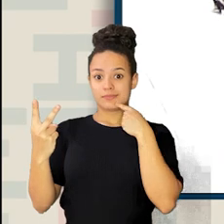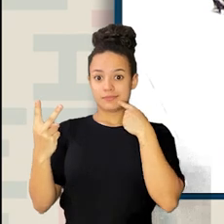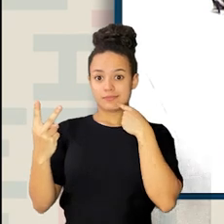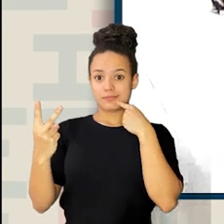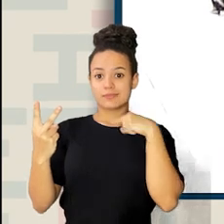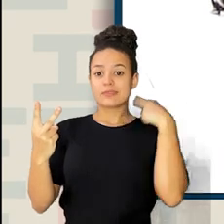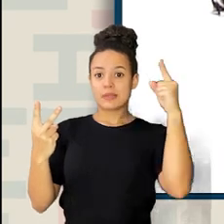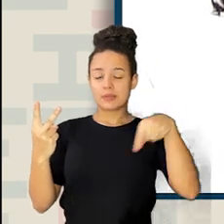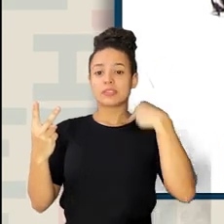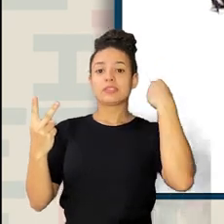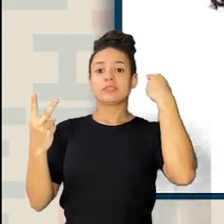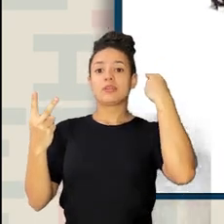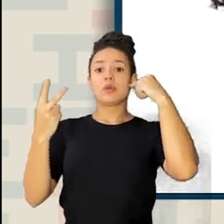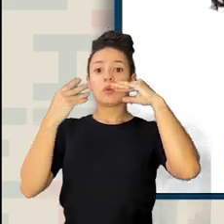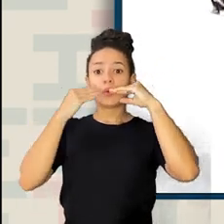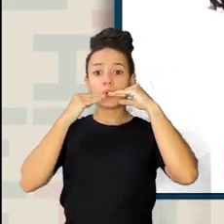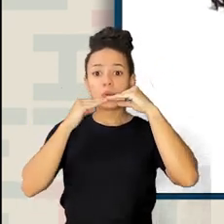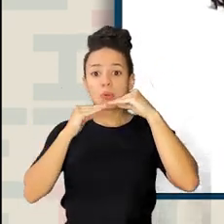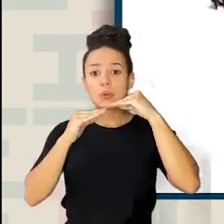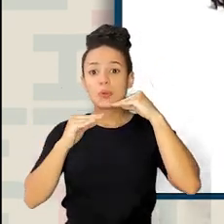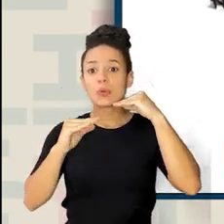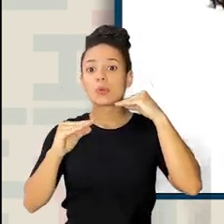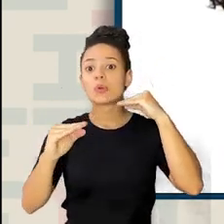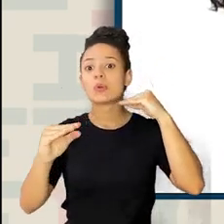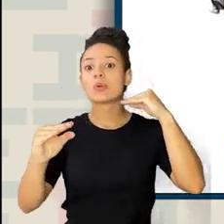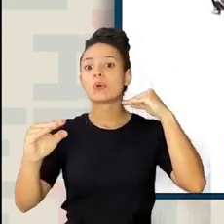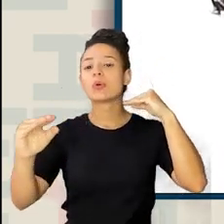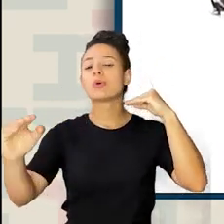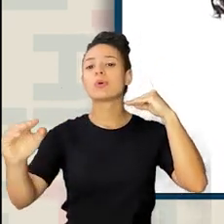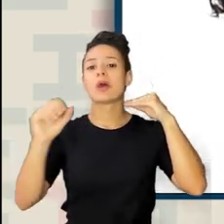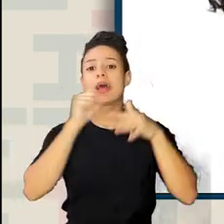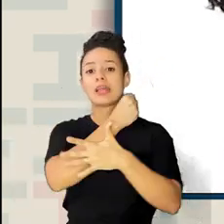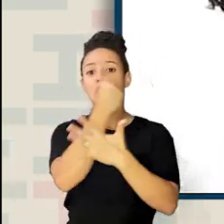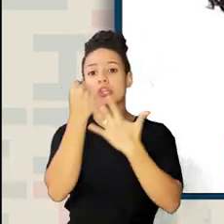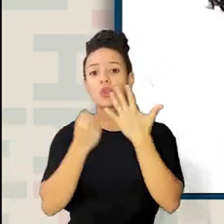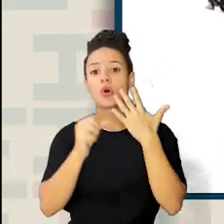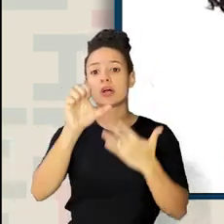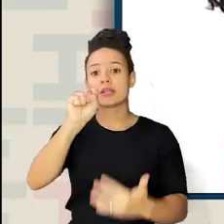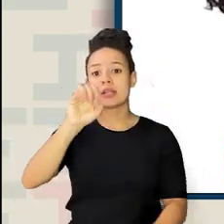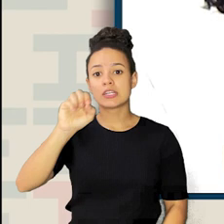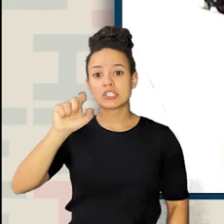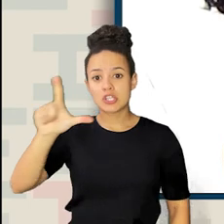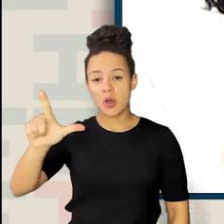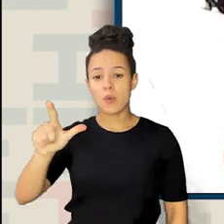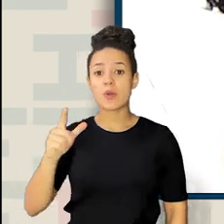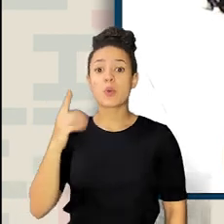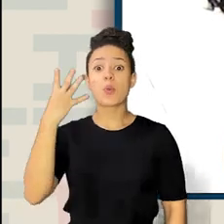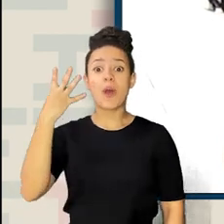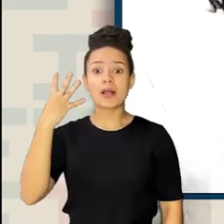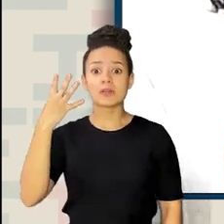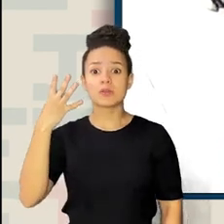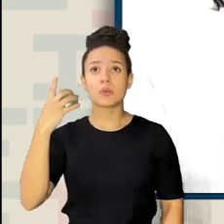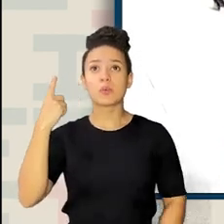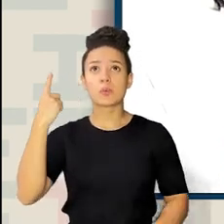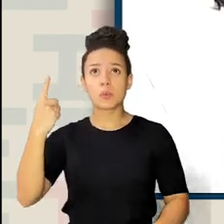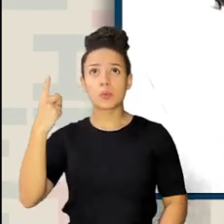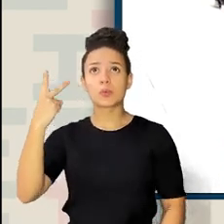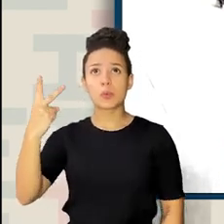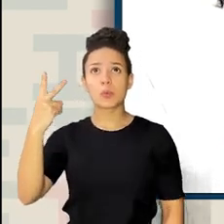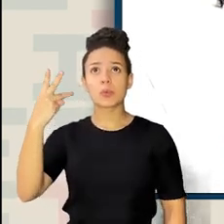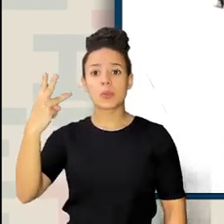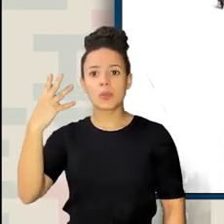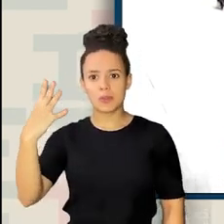depois soltar o ar tocando a nota Sol em 4 tempos, tá bom? Vamos